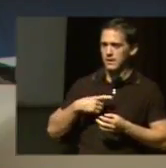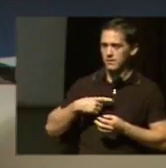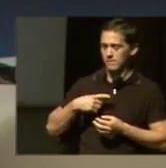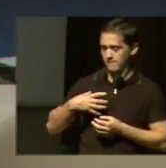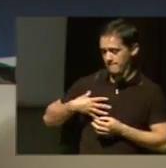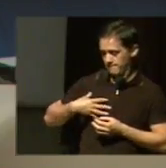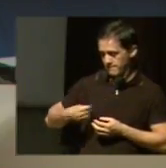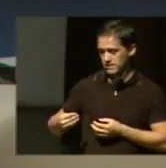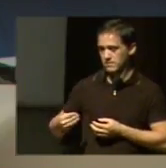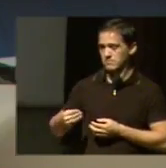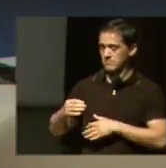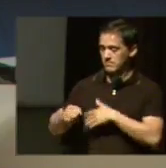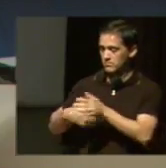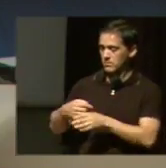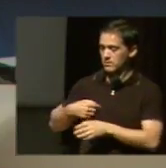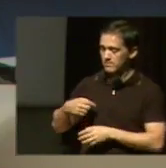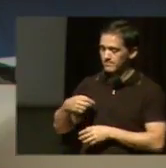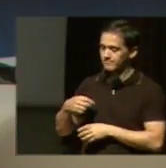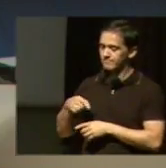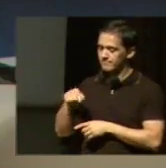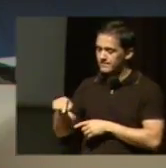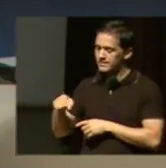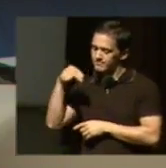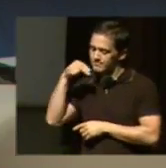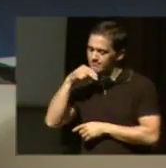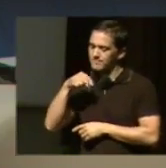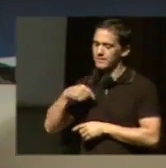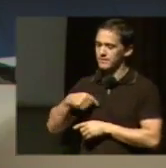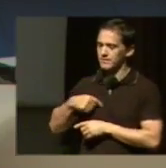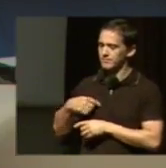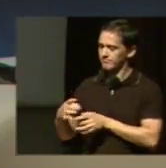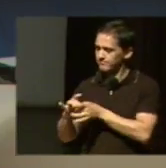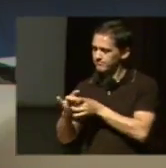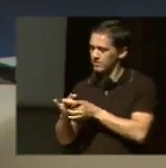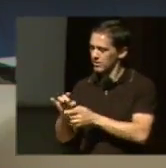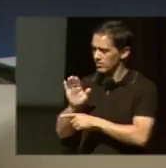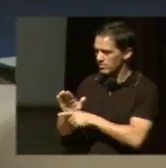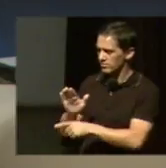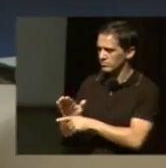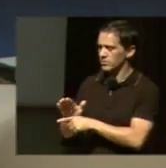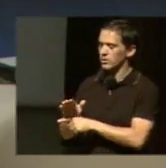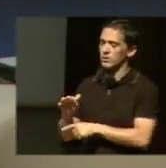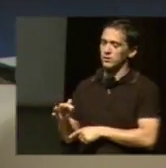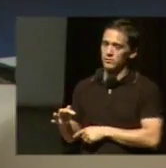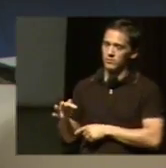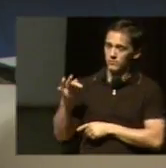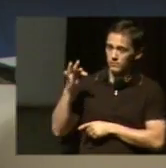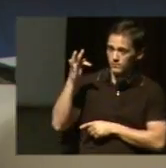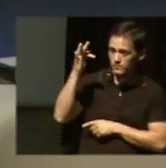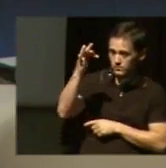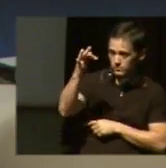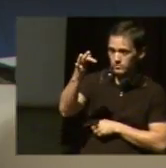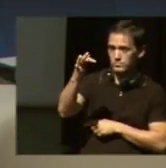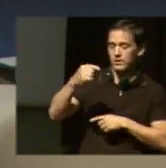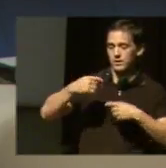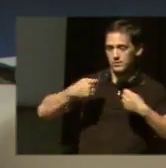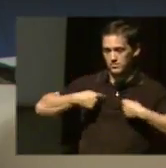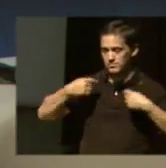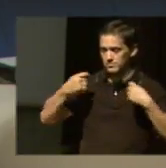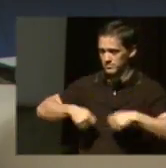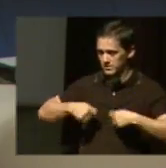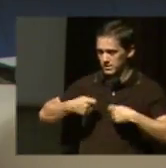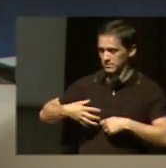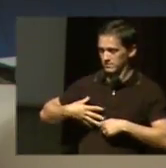netos. É importante lembrar os jovens que para ter isso no futuro, eu preciso filhos e eu